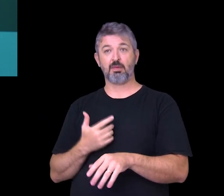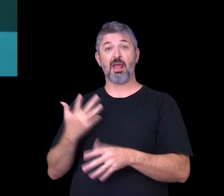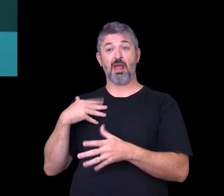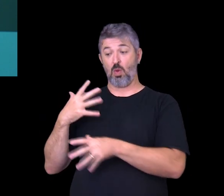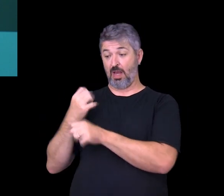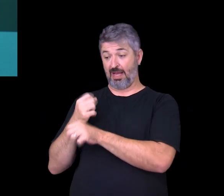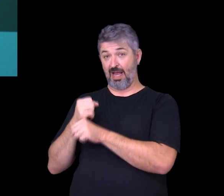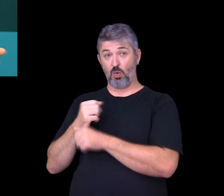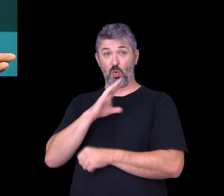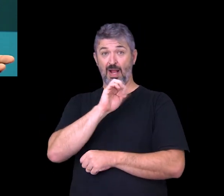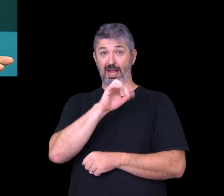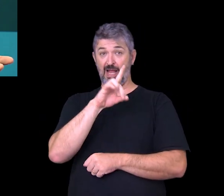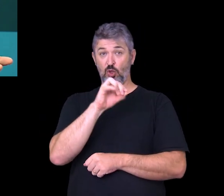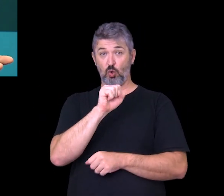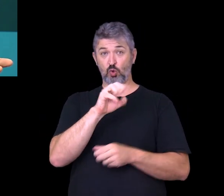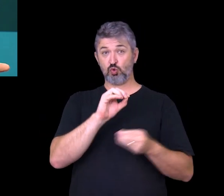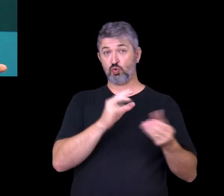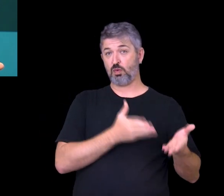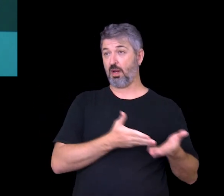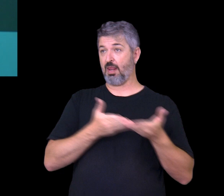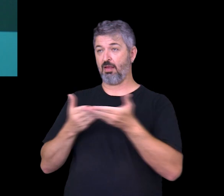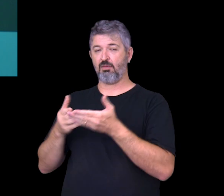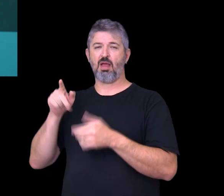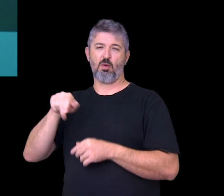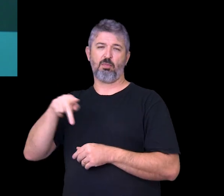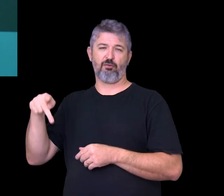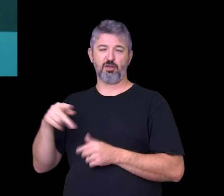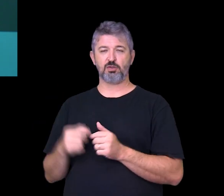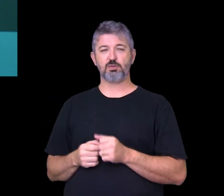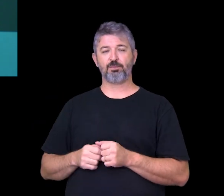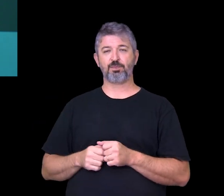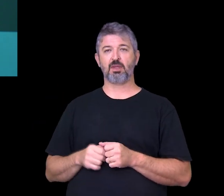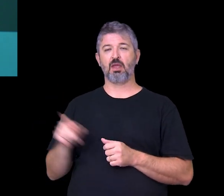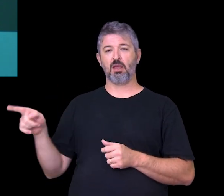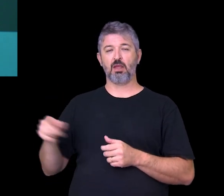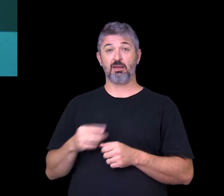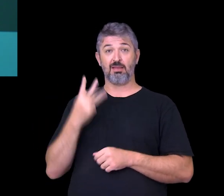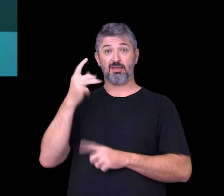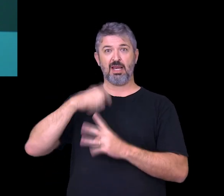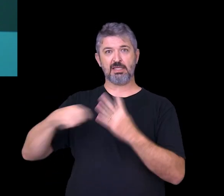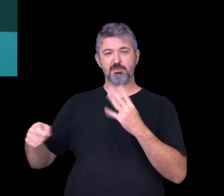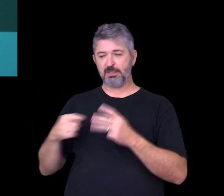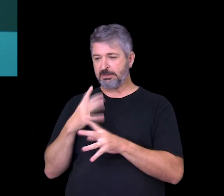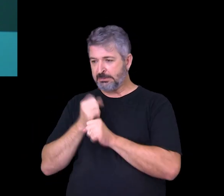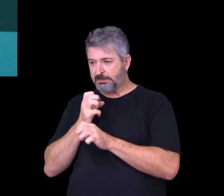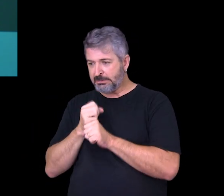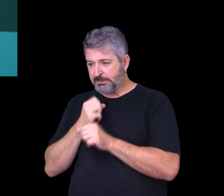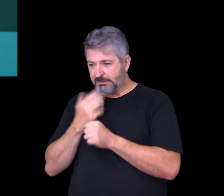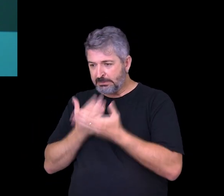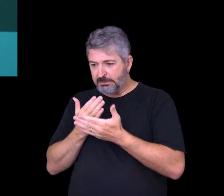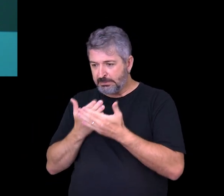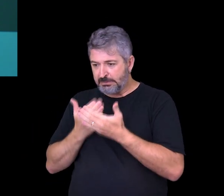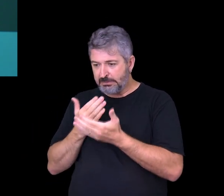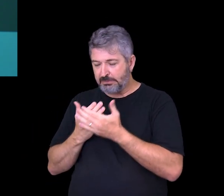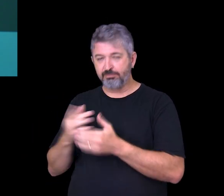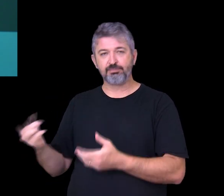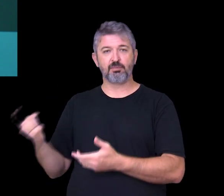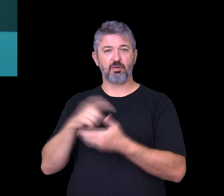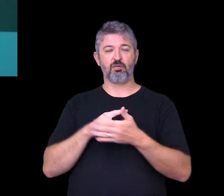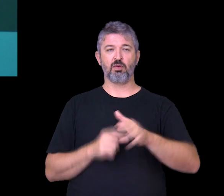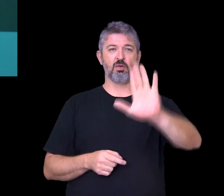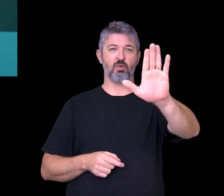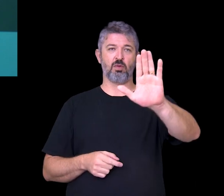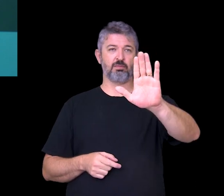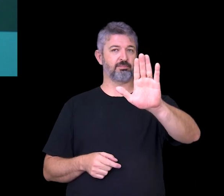Cardoso para o Susequinde, que foi o nosso mestre, né? E ele ficou uns 3 meses com esses cálculos, estudou, depois chegou, me devolveu e falou assim: olha, não